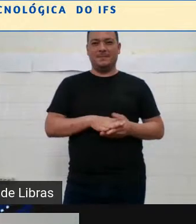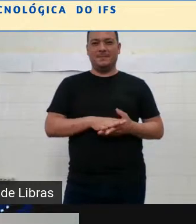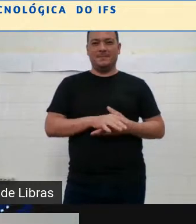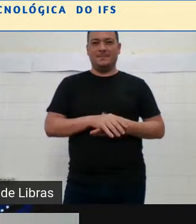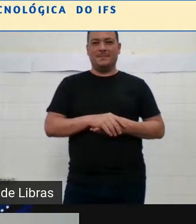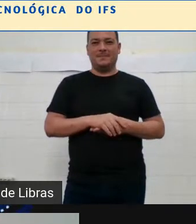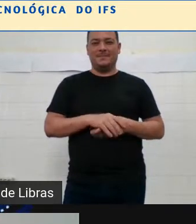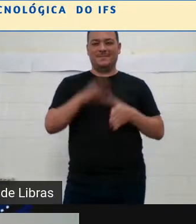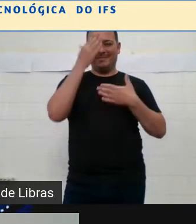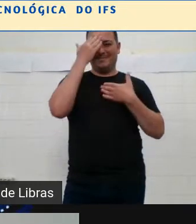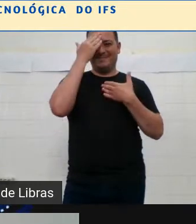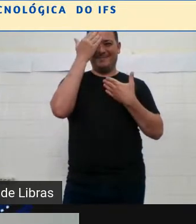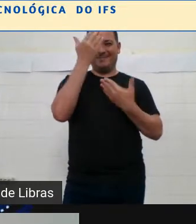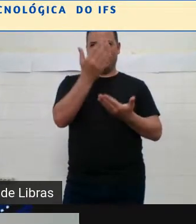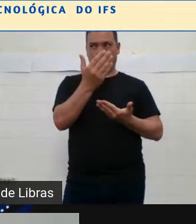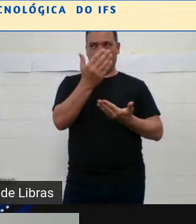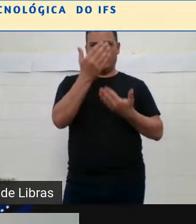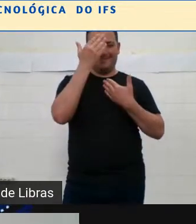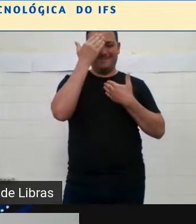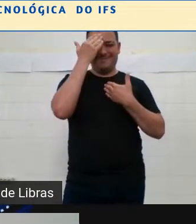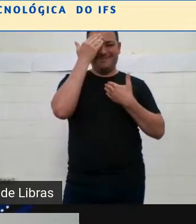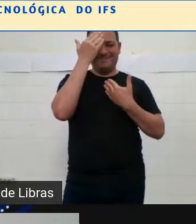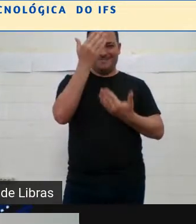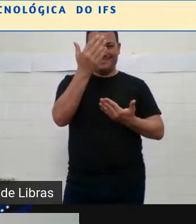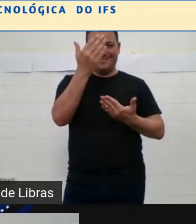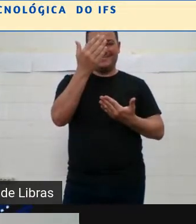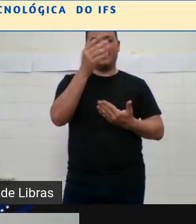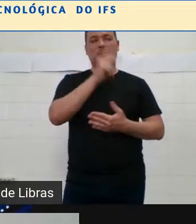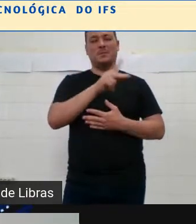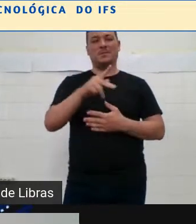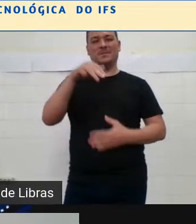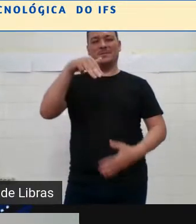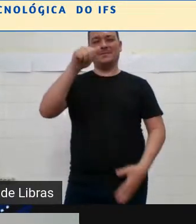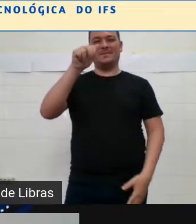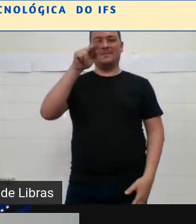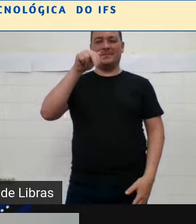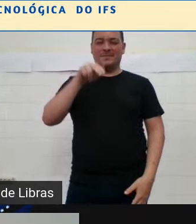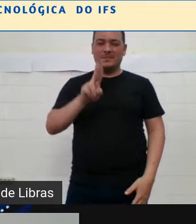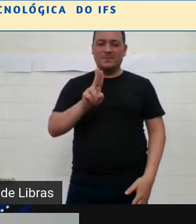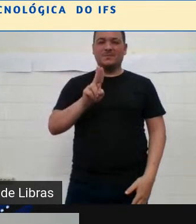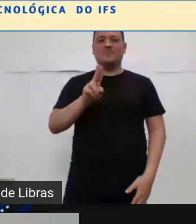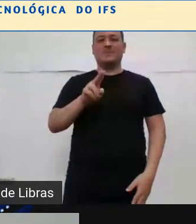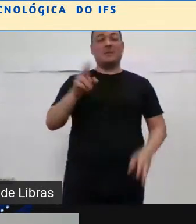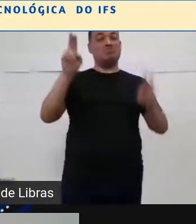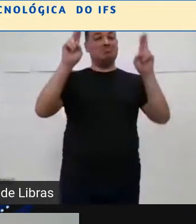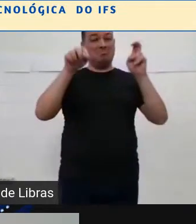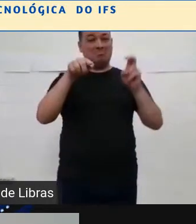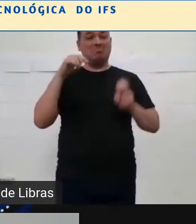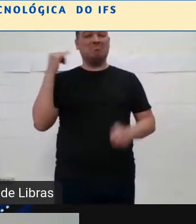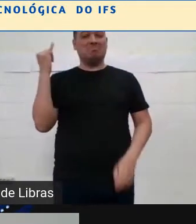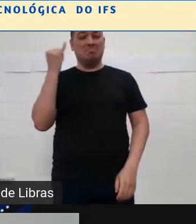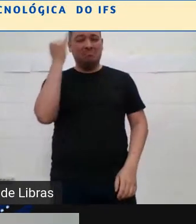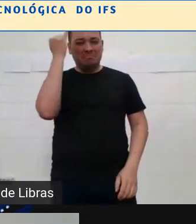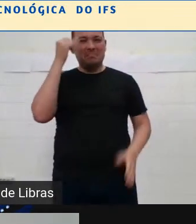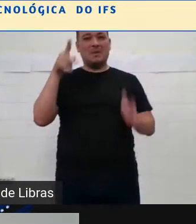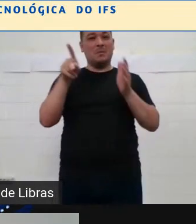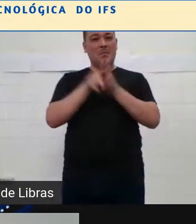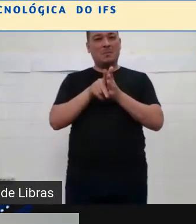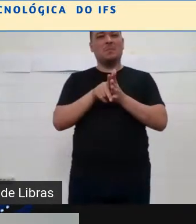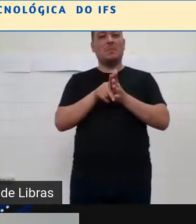Então, muito obrigada, professora Manu. É incrível como um tema como este remete a uma